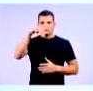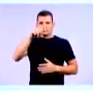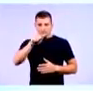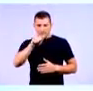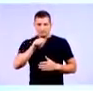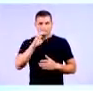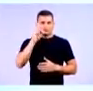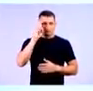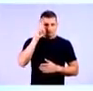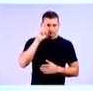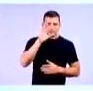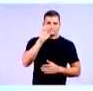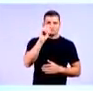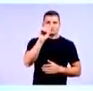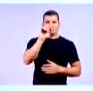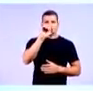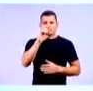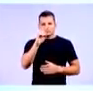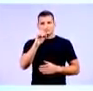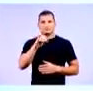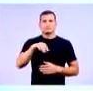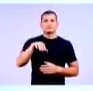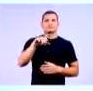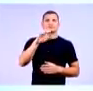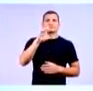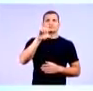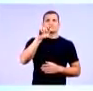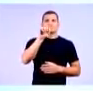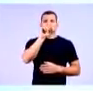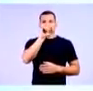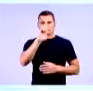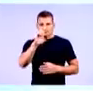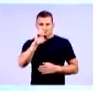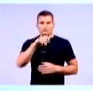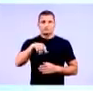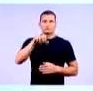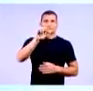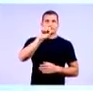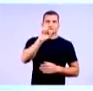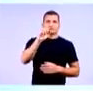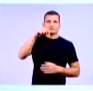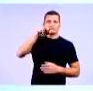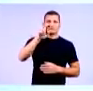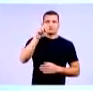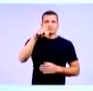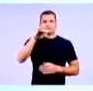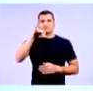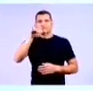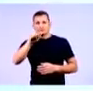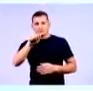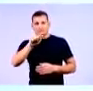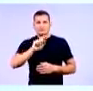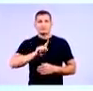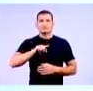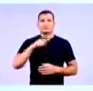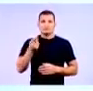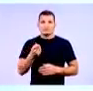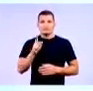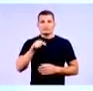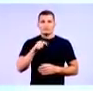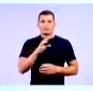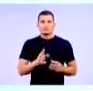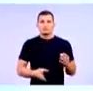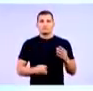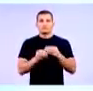de caso de uso, diagrama de classe, diagrama de sequência. Depois vem a parte de implementação, que é o que? A codificação.